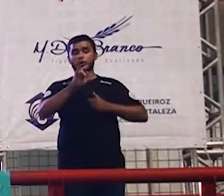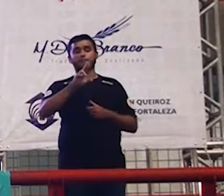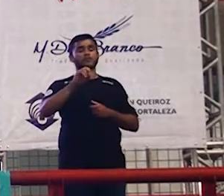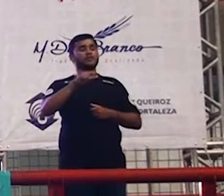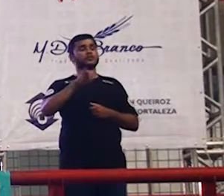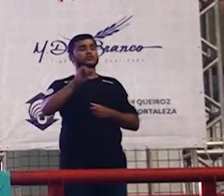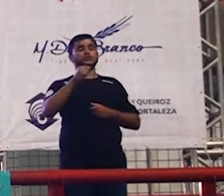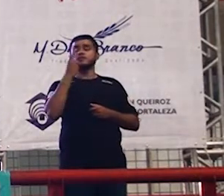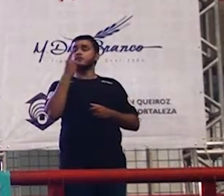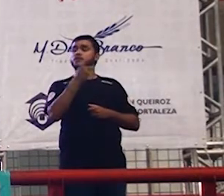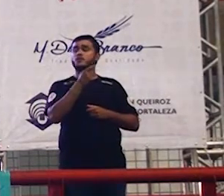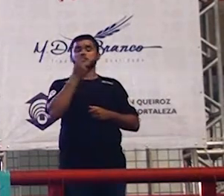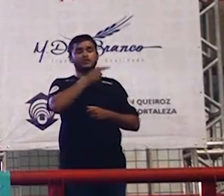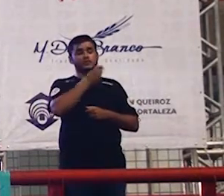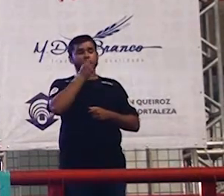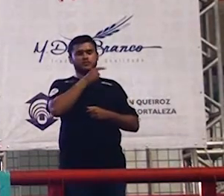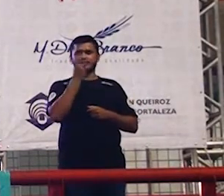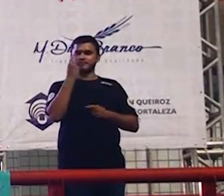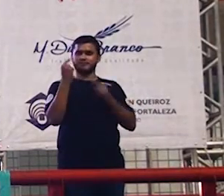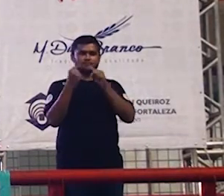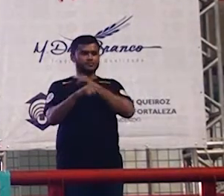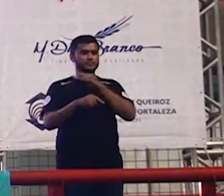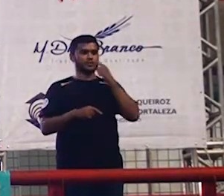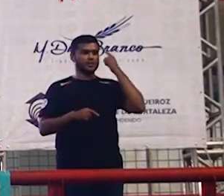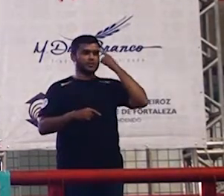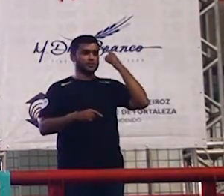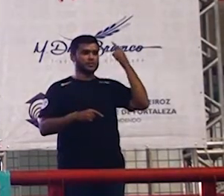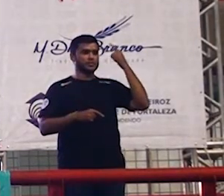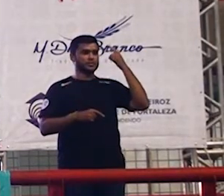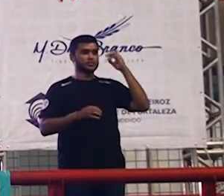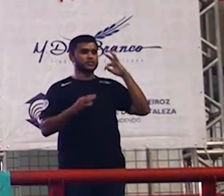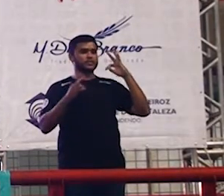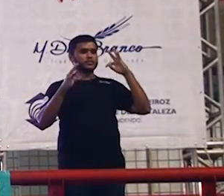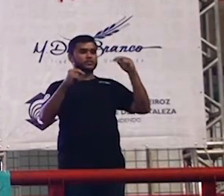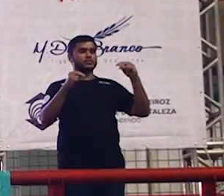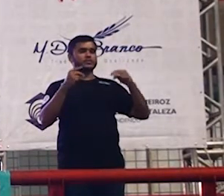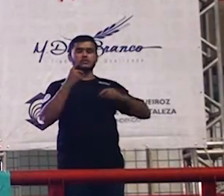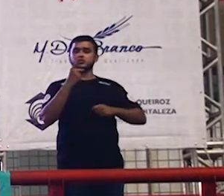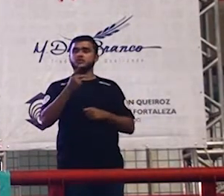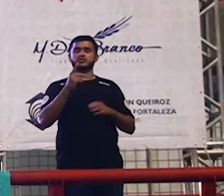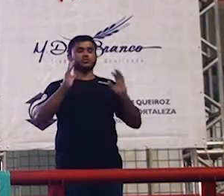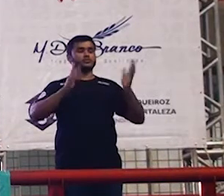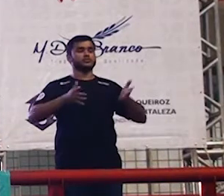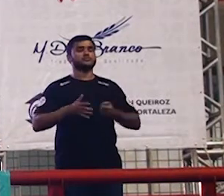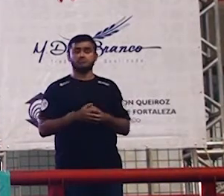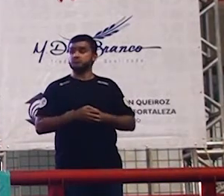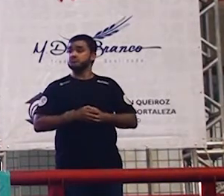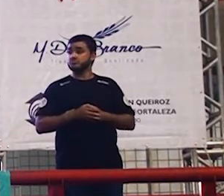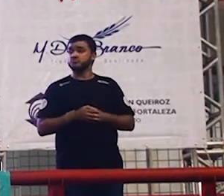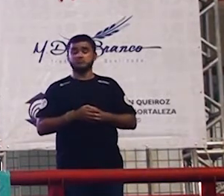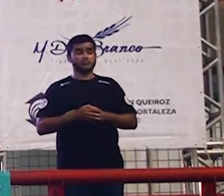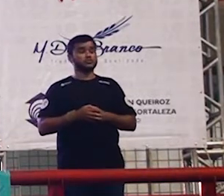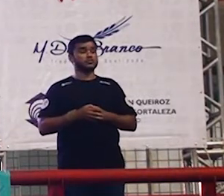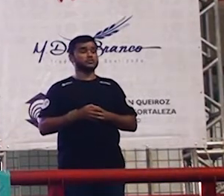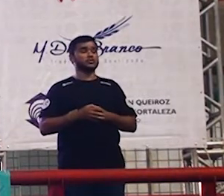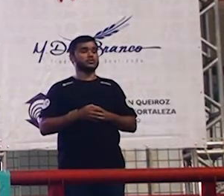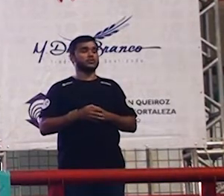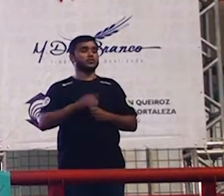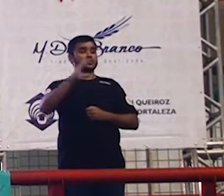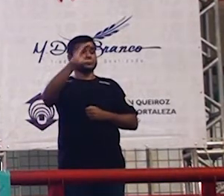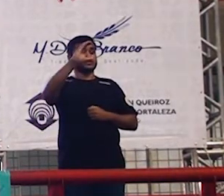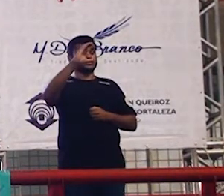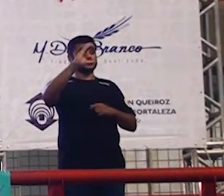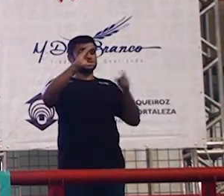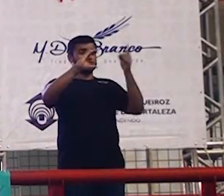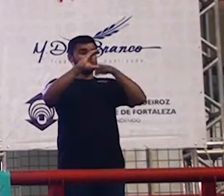que consiste em se dizer o contrário do que se pensa com intenção crítica. Então, C de coisa.